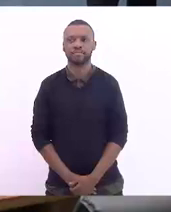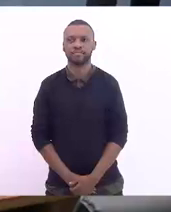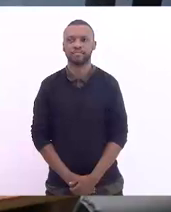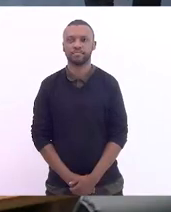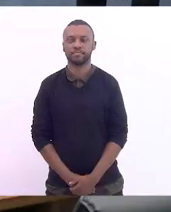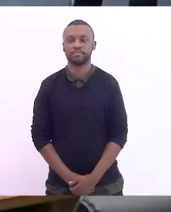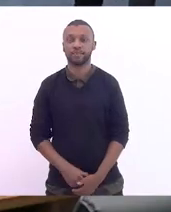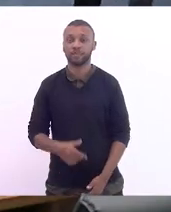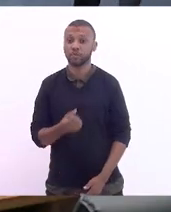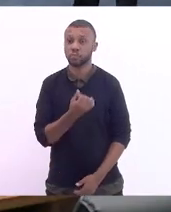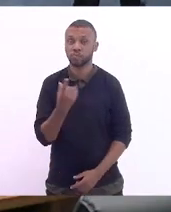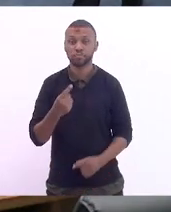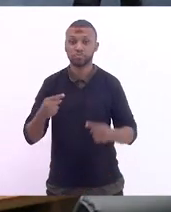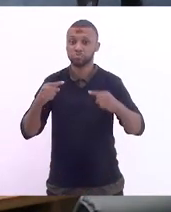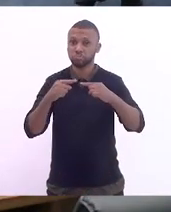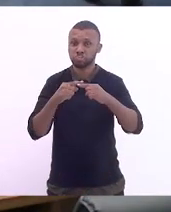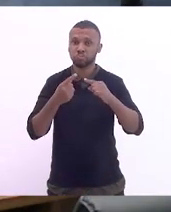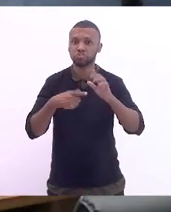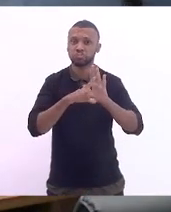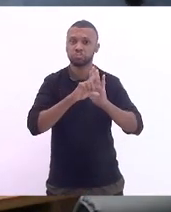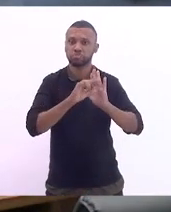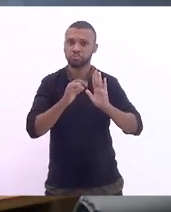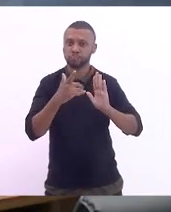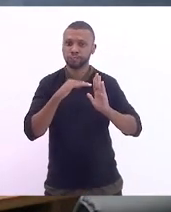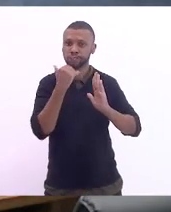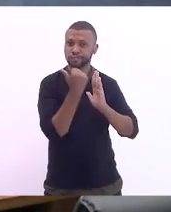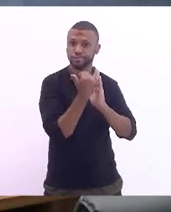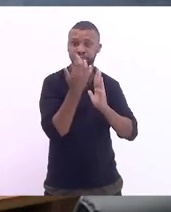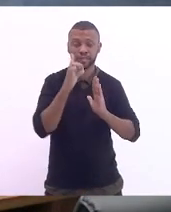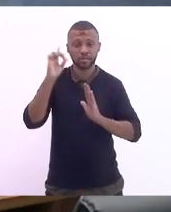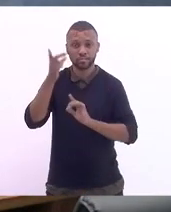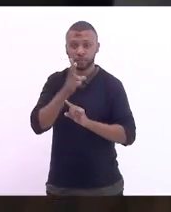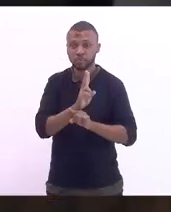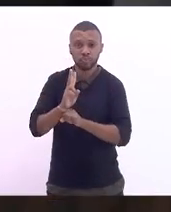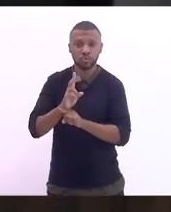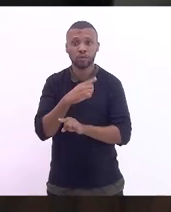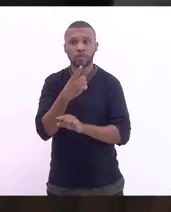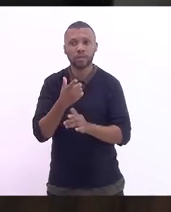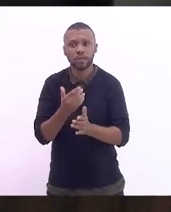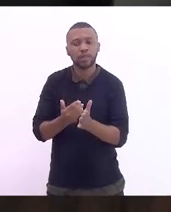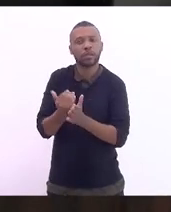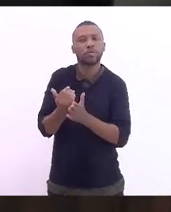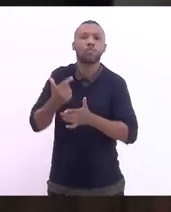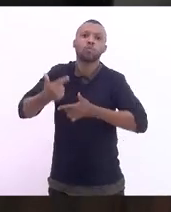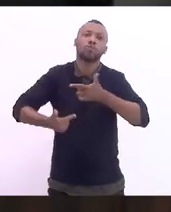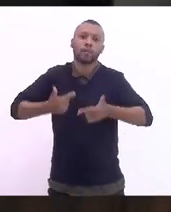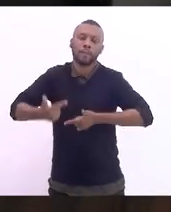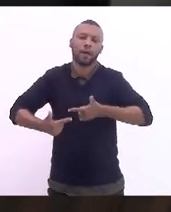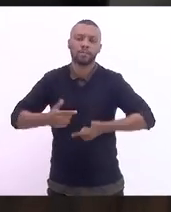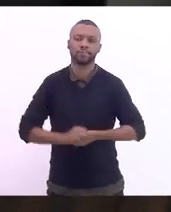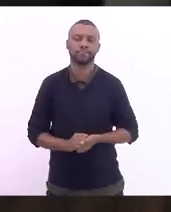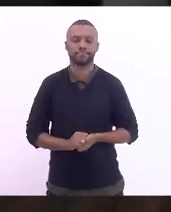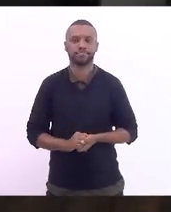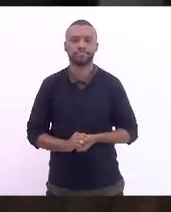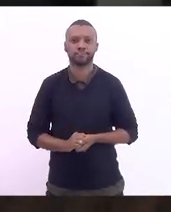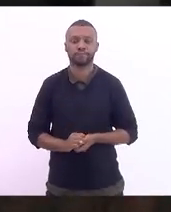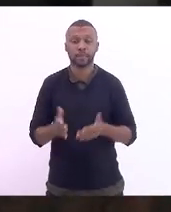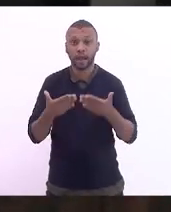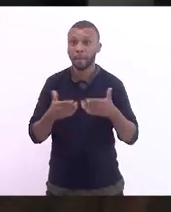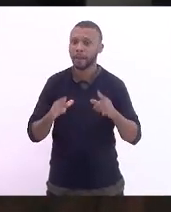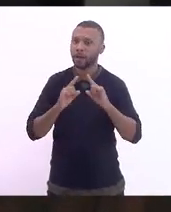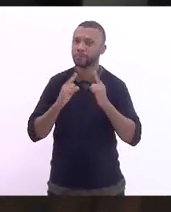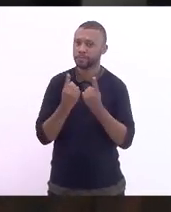em havendo número legal e sob a proteção de Deus iniciamos os nossos trabalhos e está aberta a